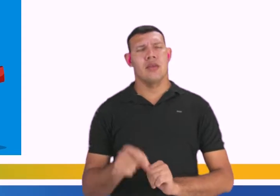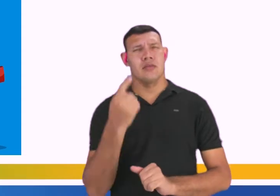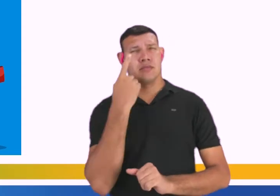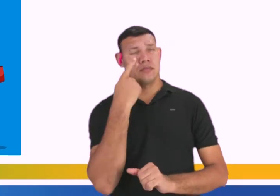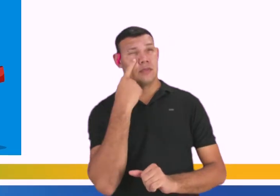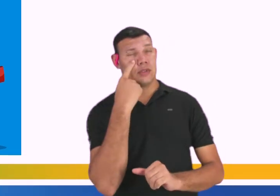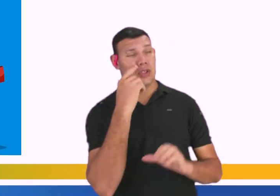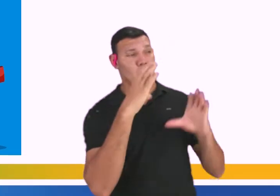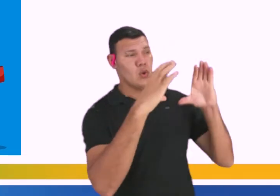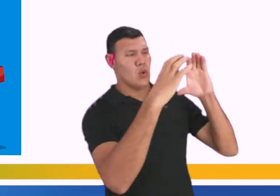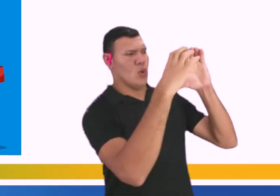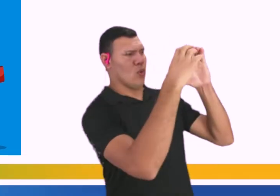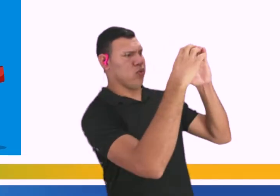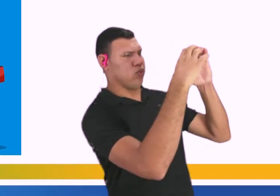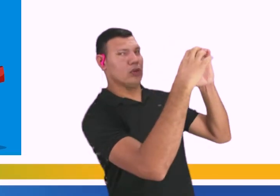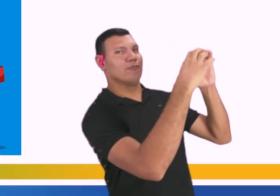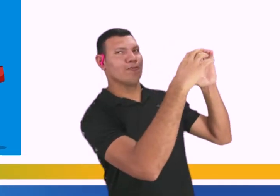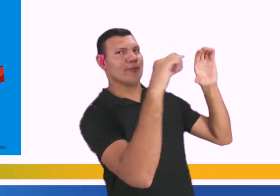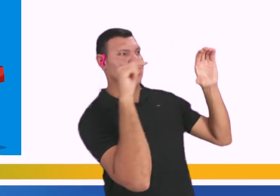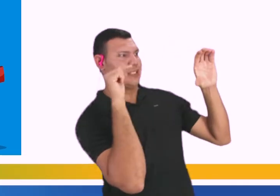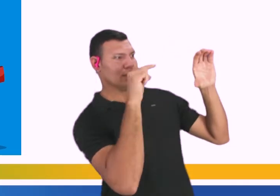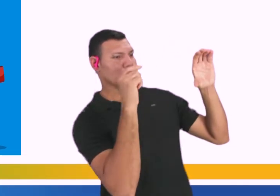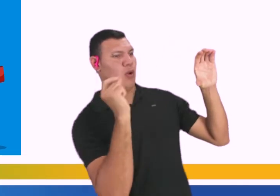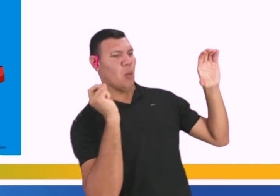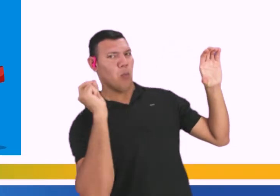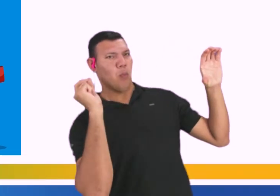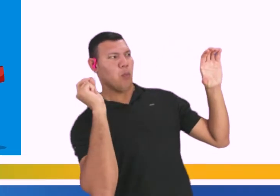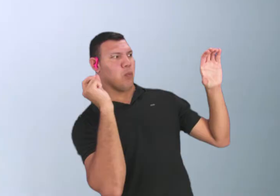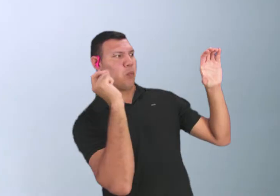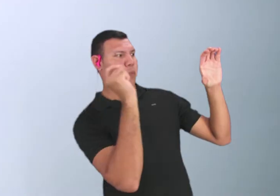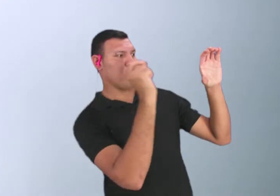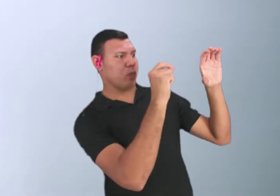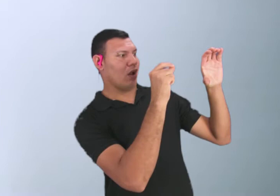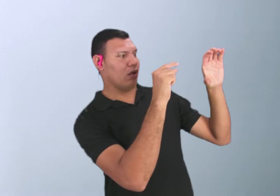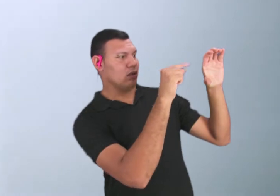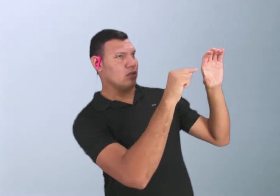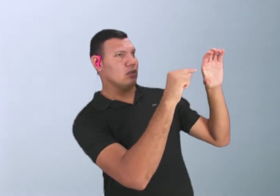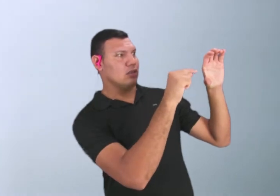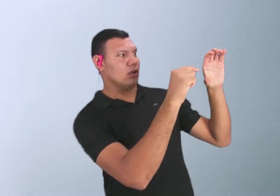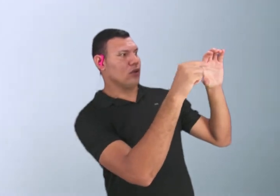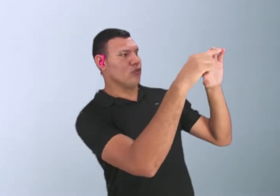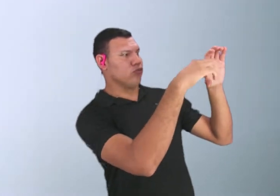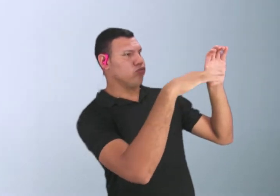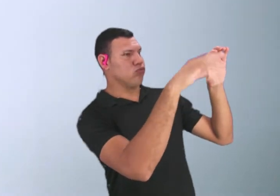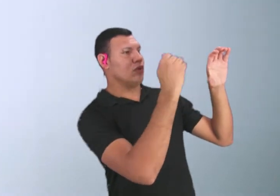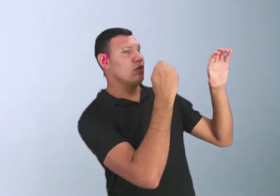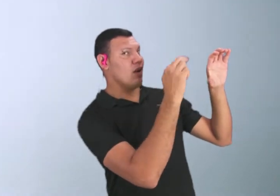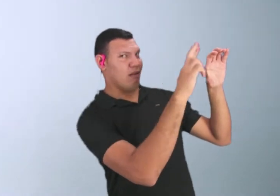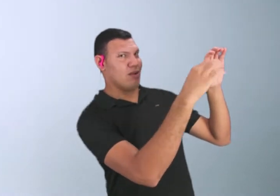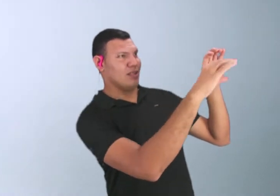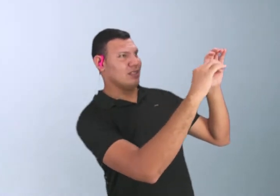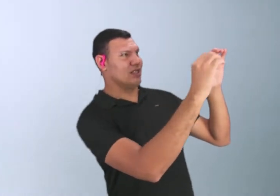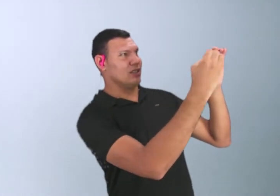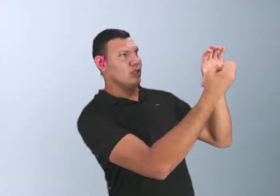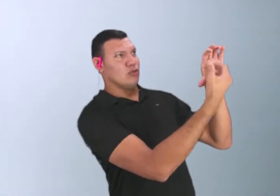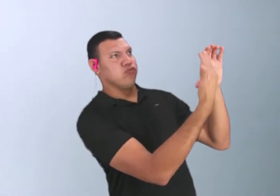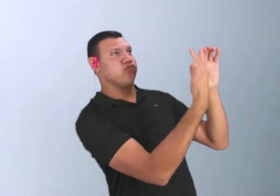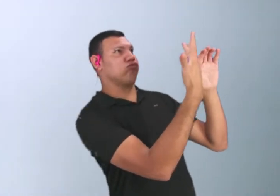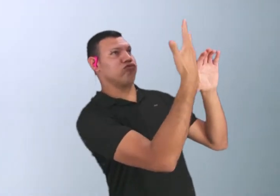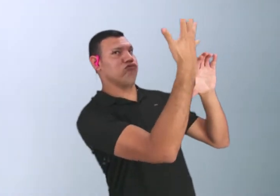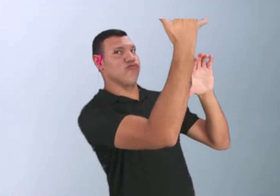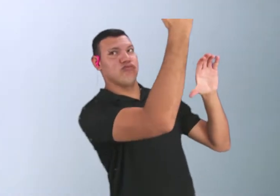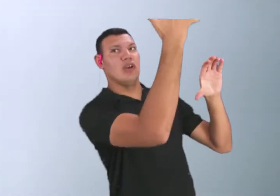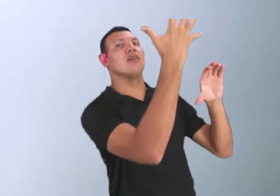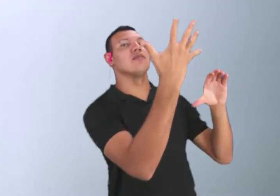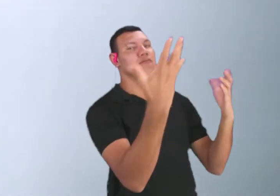é muito pequena para muita pressão ou muito ar querendo sair de dentro do balão. E aí o material vai romper, tendo em